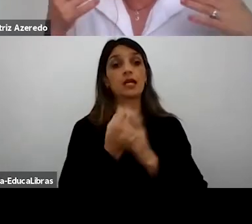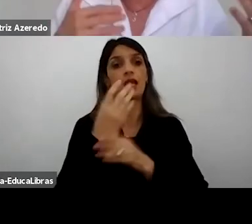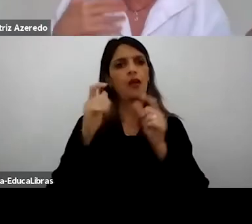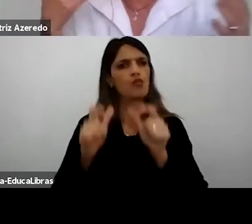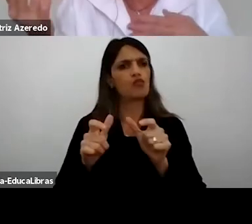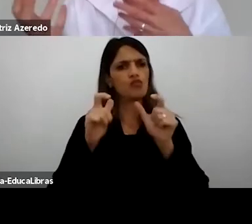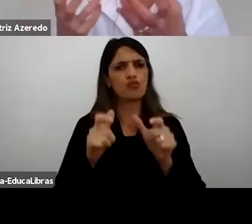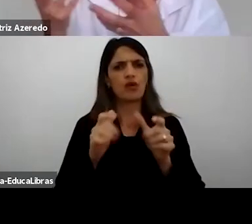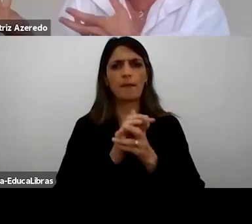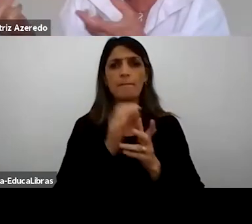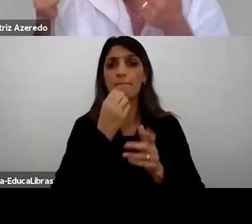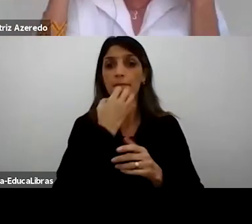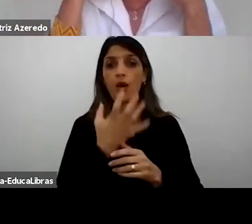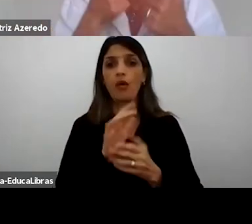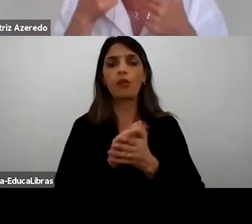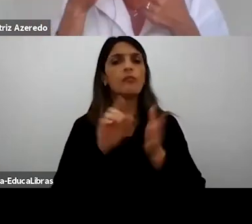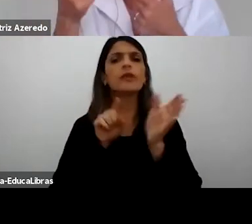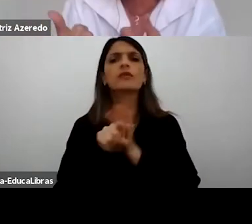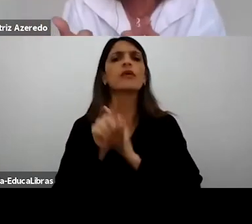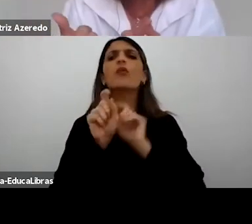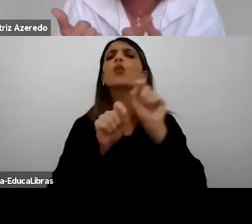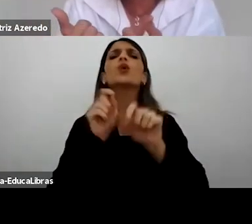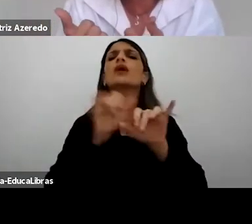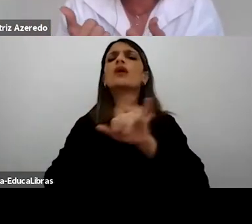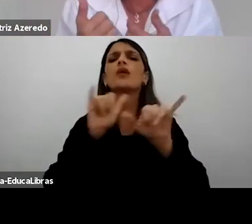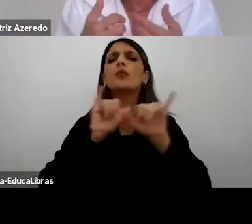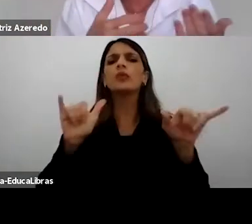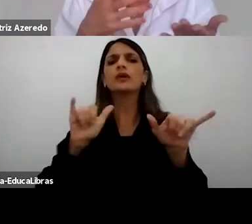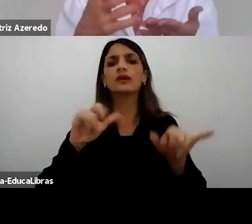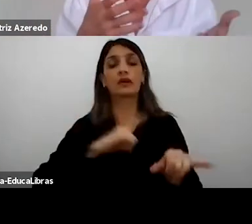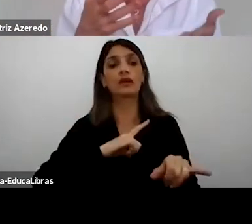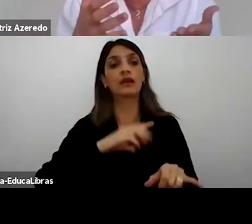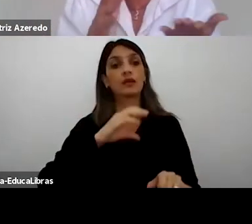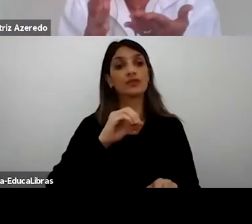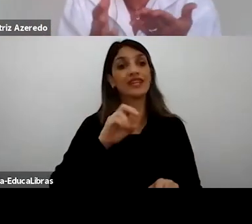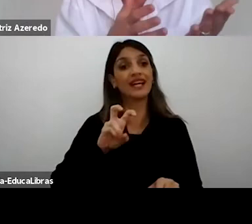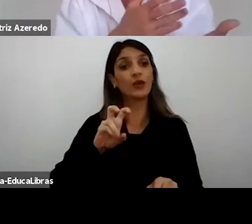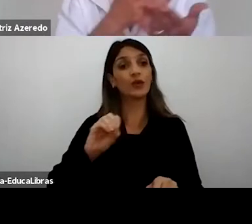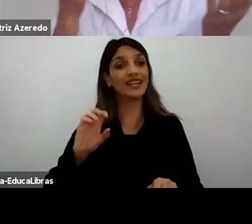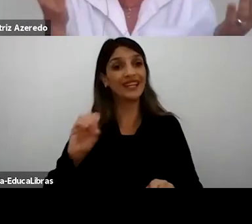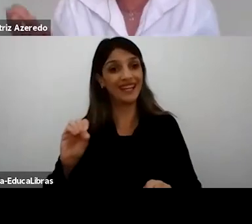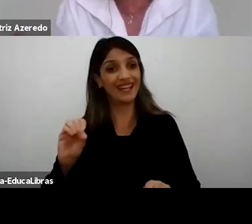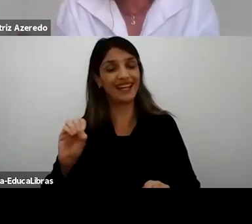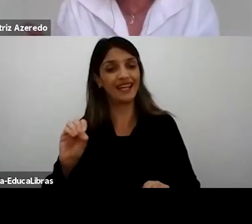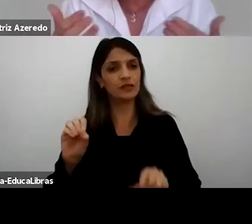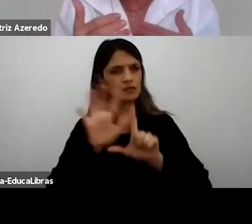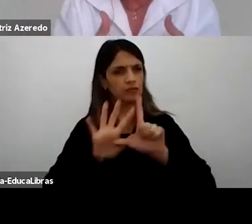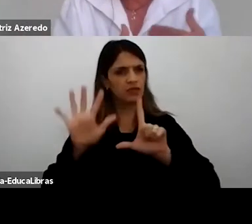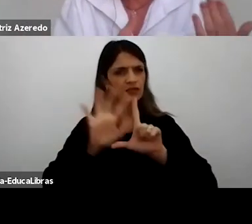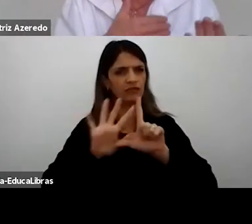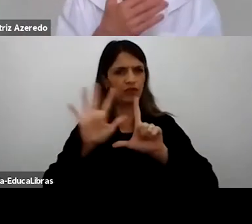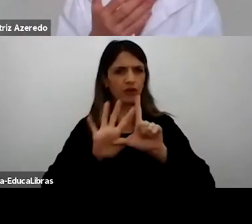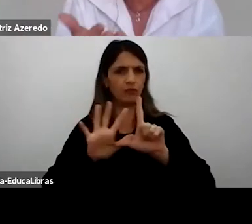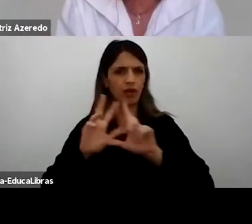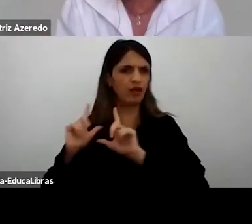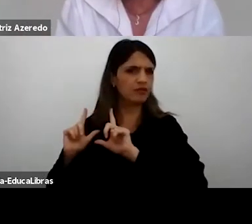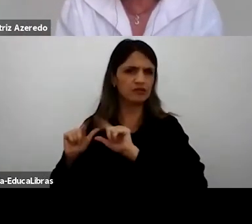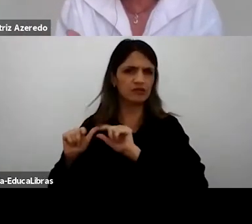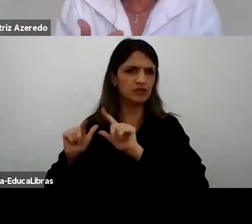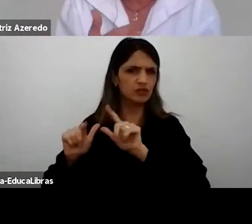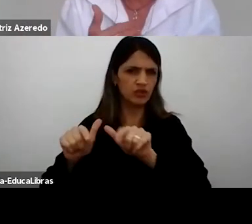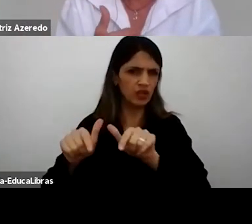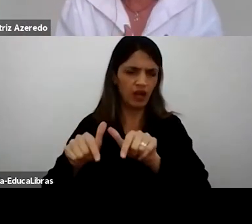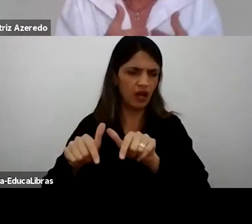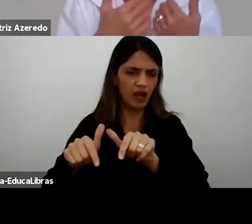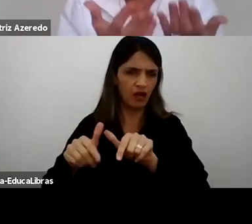podem perguntar o que é essa campanha que tem lá o 0500, né? Que é uma, enfim, uma plataforma mais tradicional. Como é que ela avança,